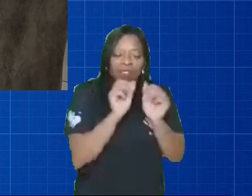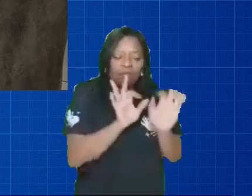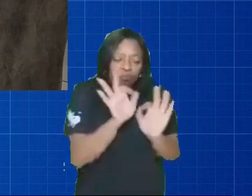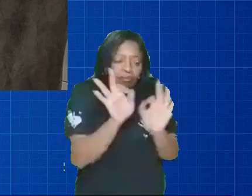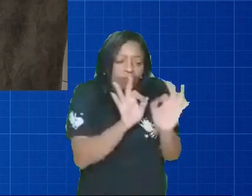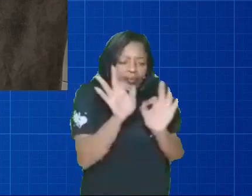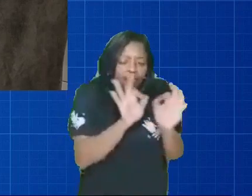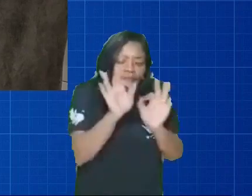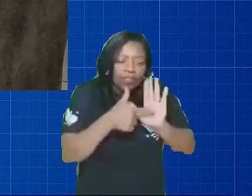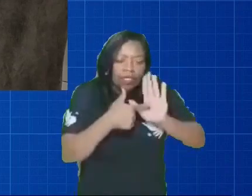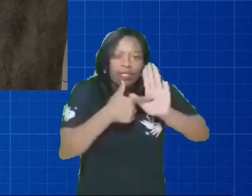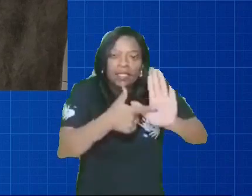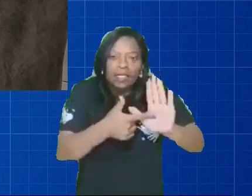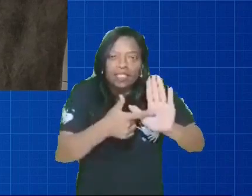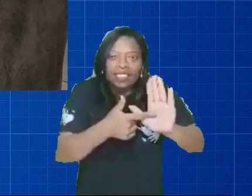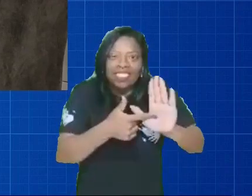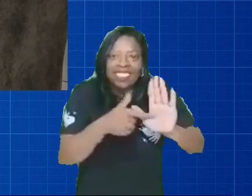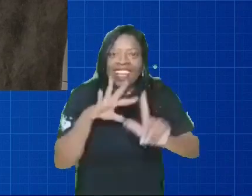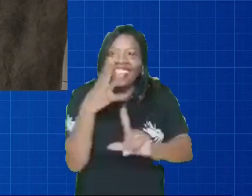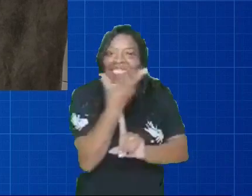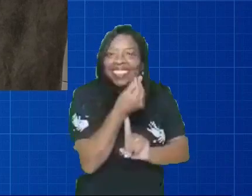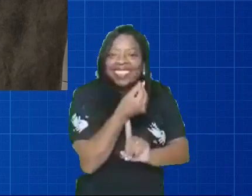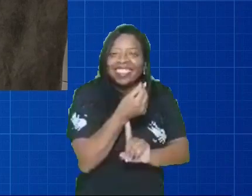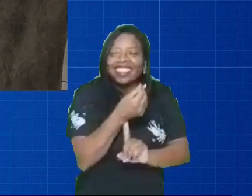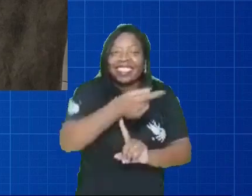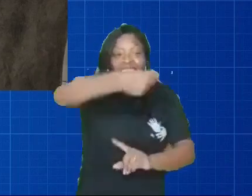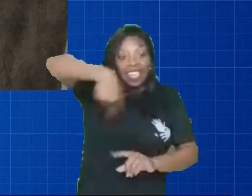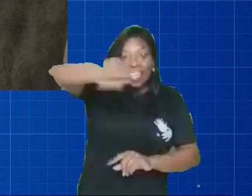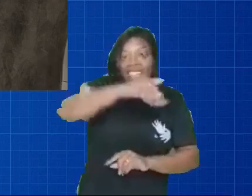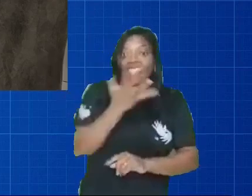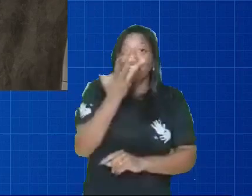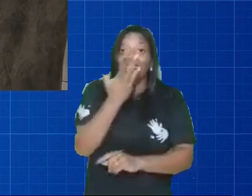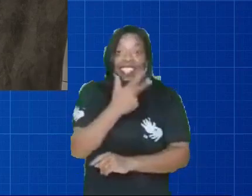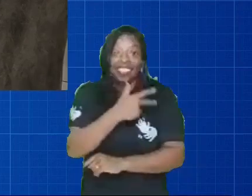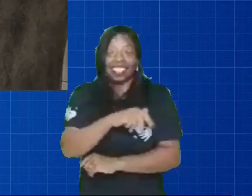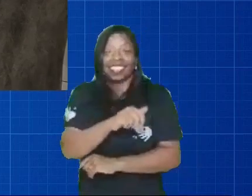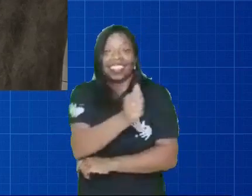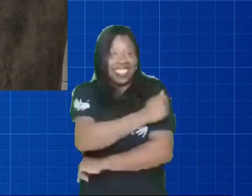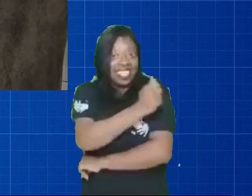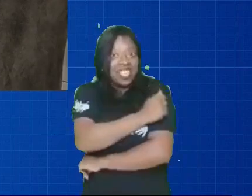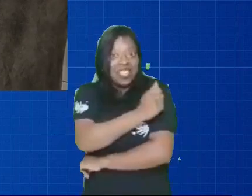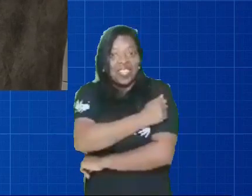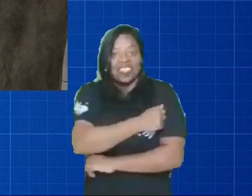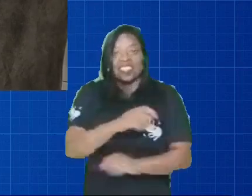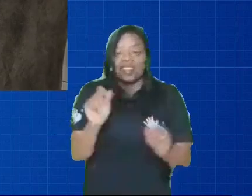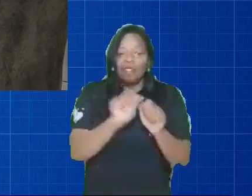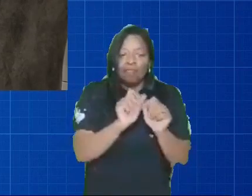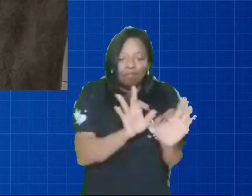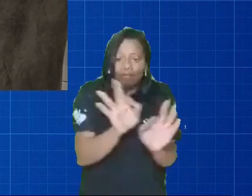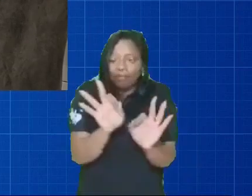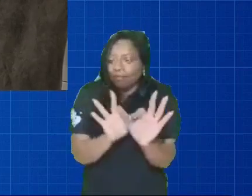na escola ou em casa, né? E eles pegarem esses papeizinhos e colocar dentro da lixeira e formar uma lixeira em formato de ser